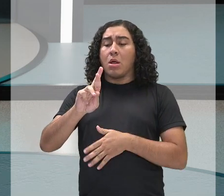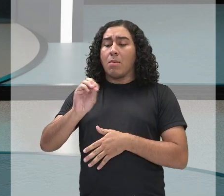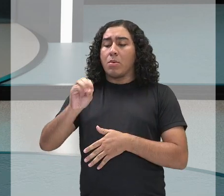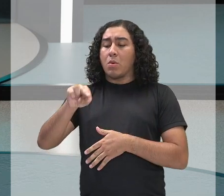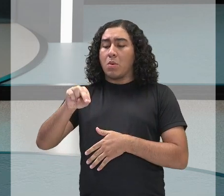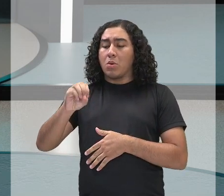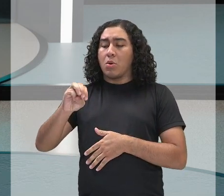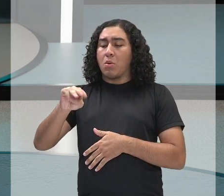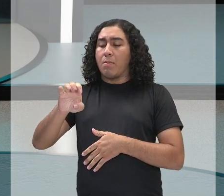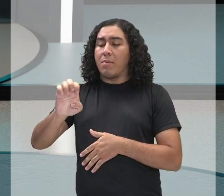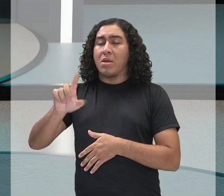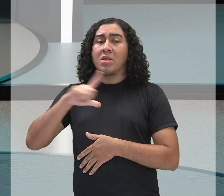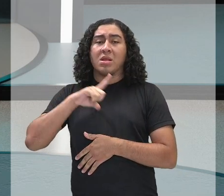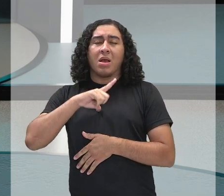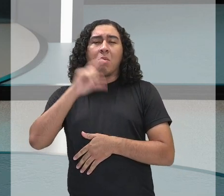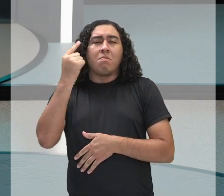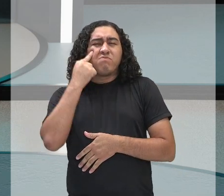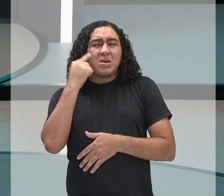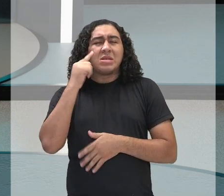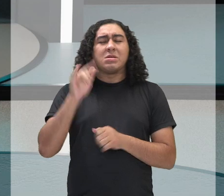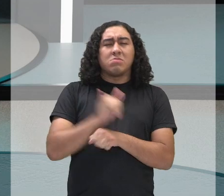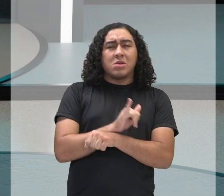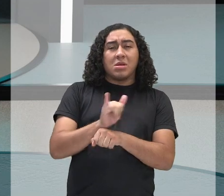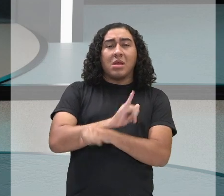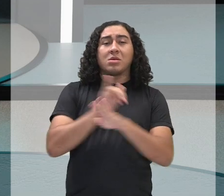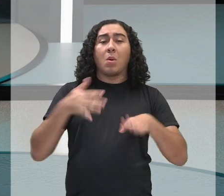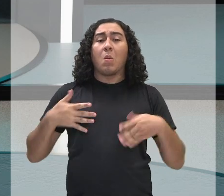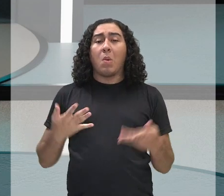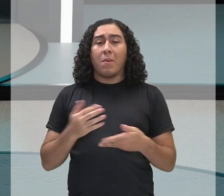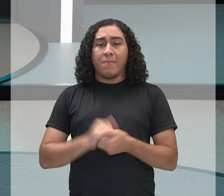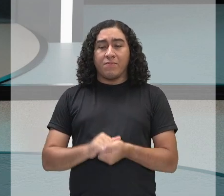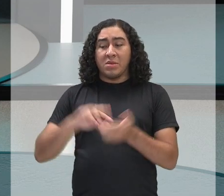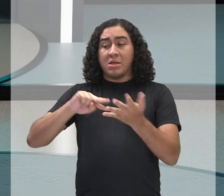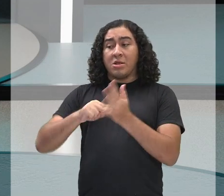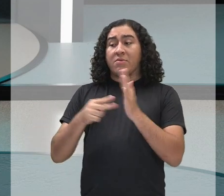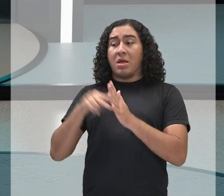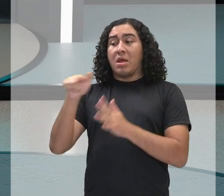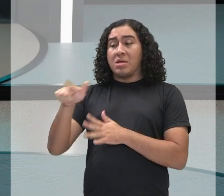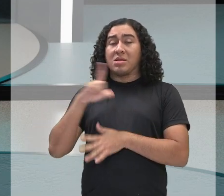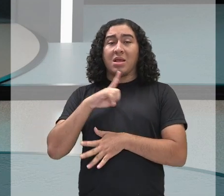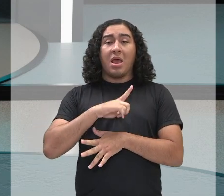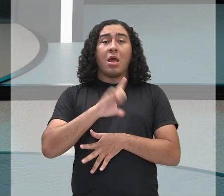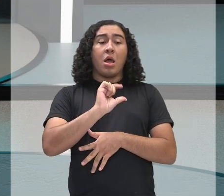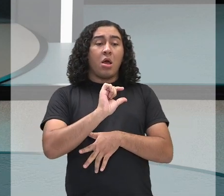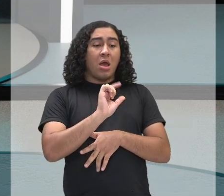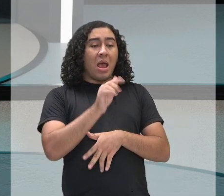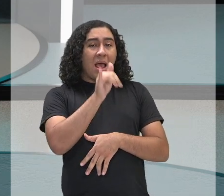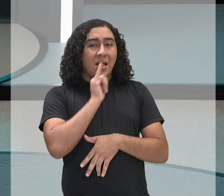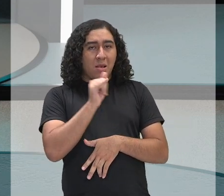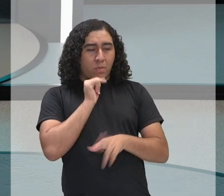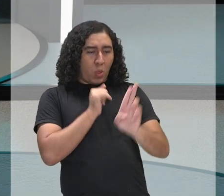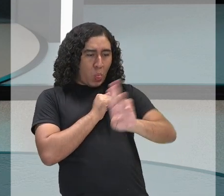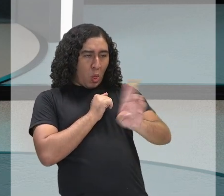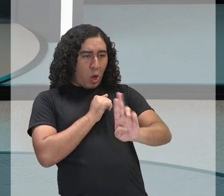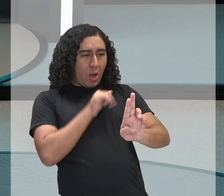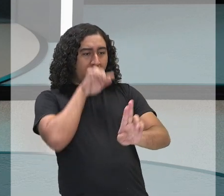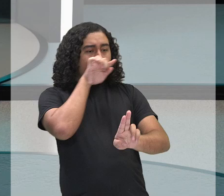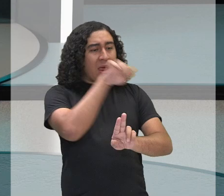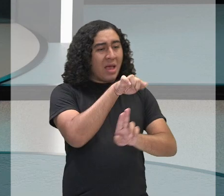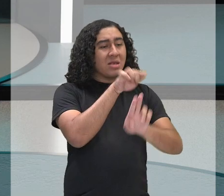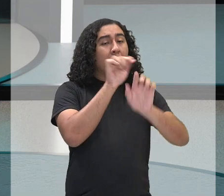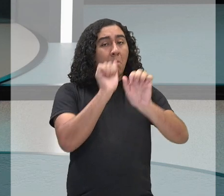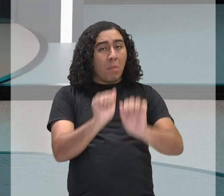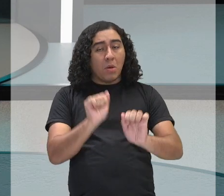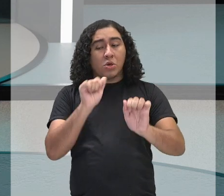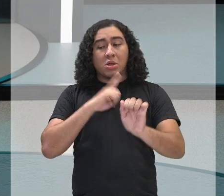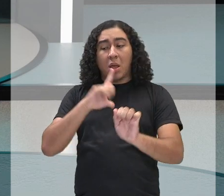a gente tem uma técnica, que a gente utiliza, que é a troca pelo nome. Então, aquela palavrinha que eu substituo o